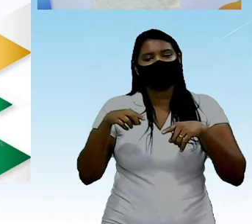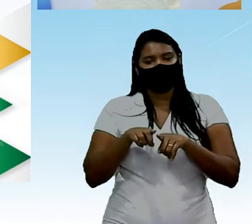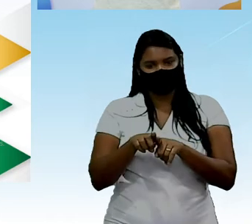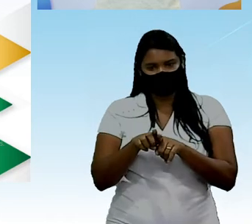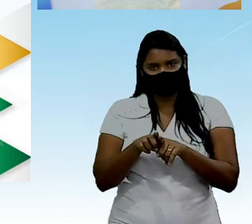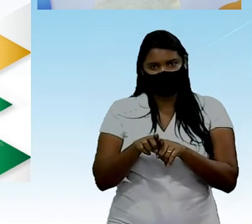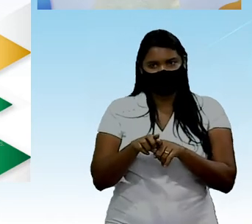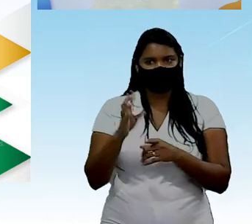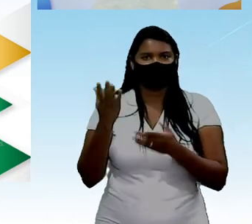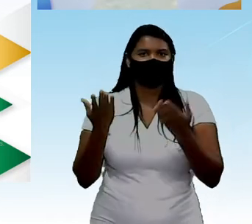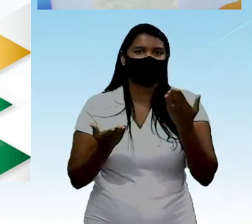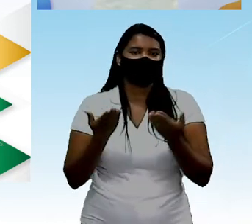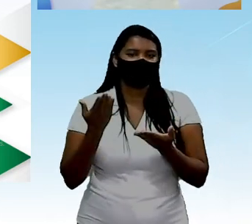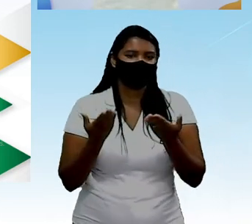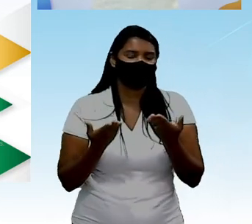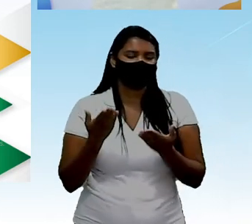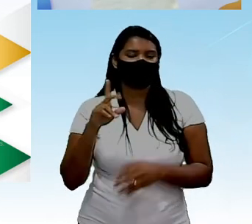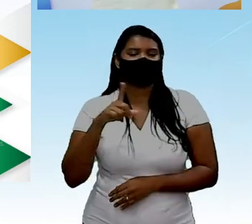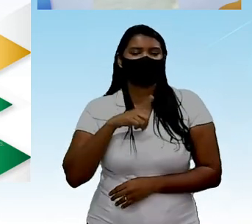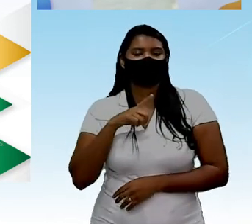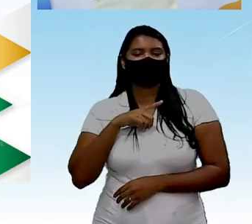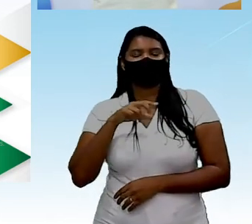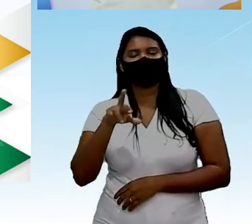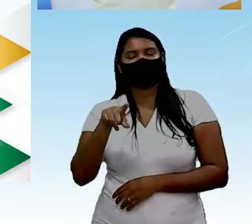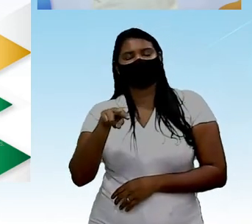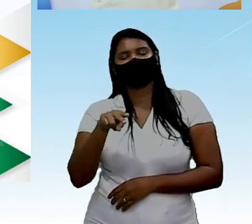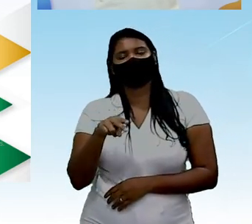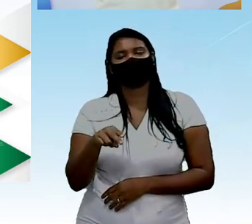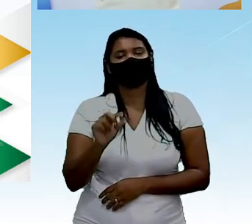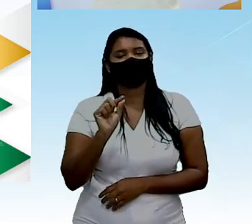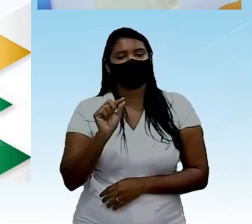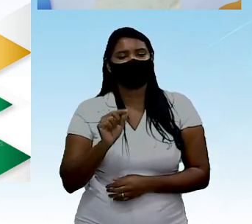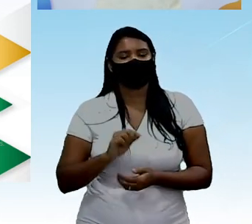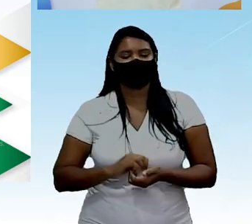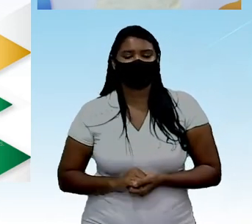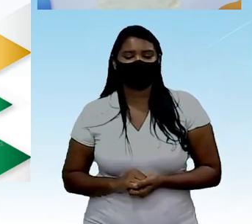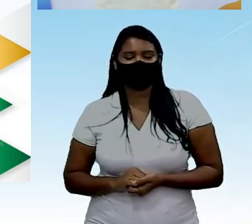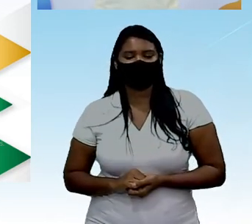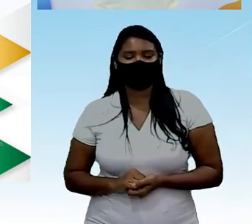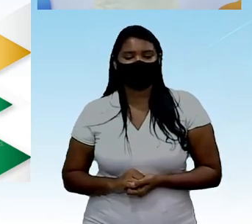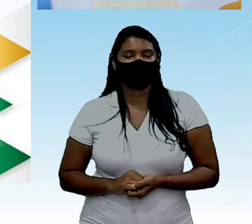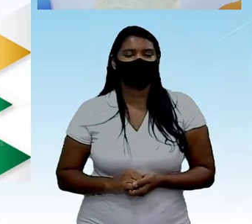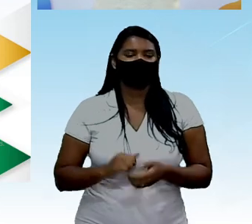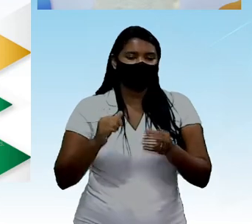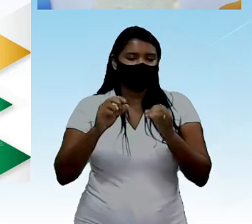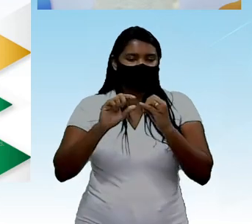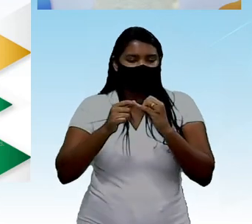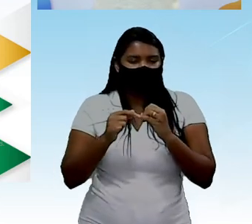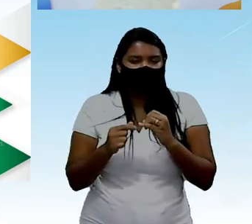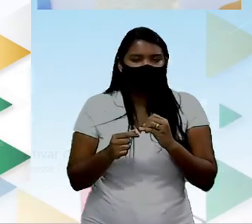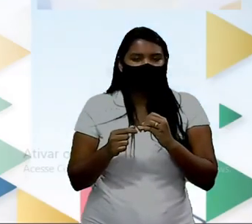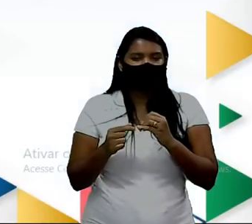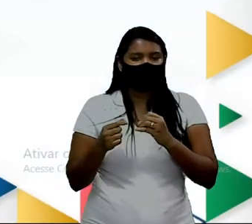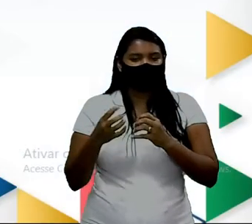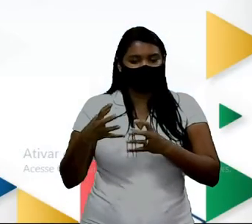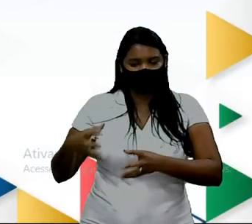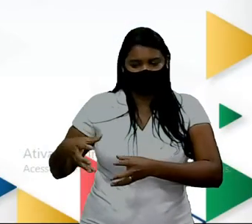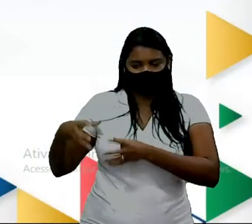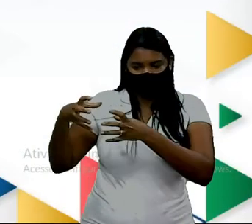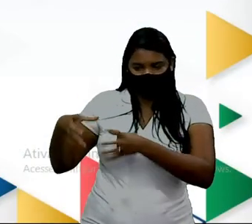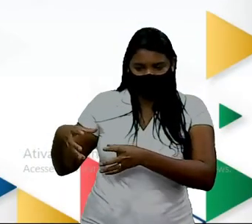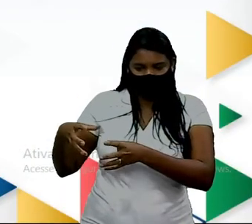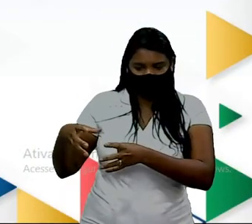esse peso, o produto é igual àquele peso. Então eu quero 1 quilo de feijão. Coloco um saco com feijão aqui